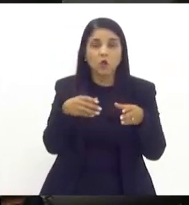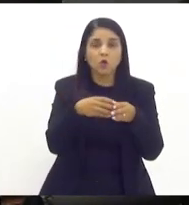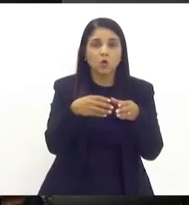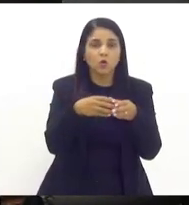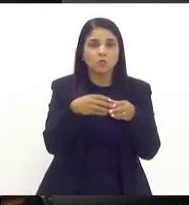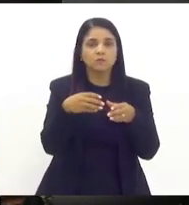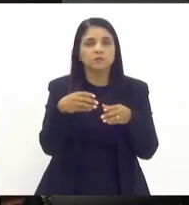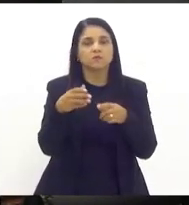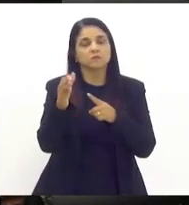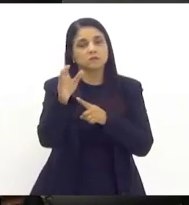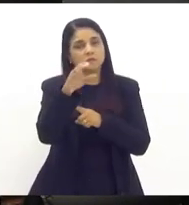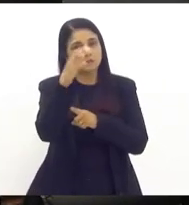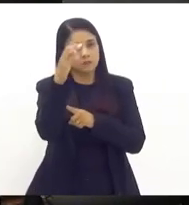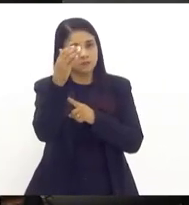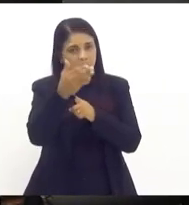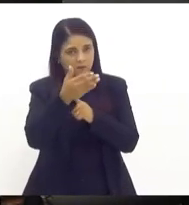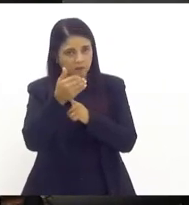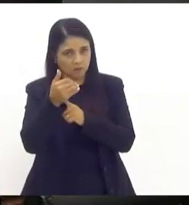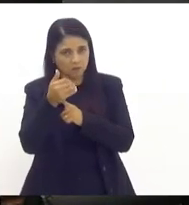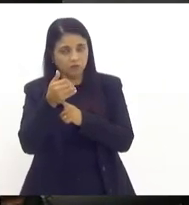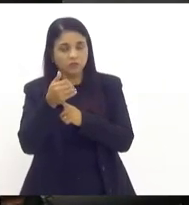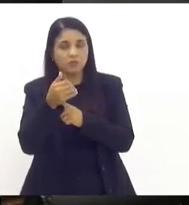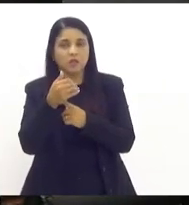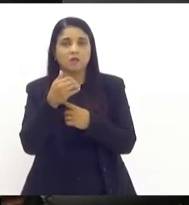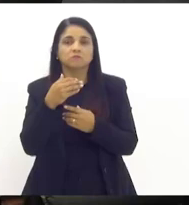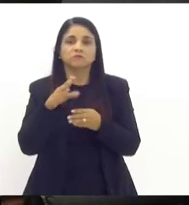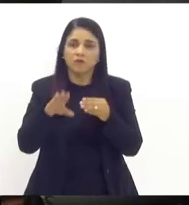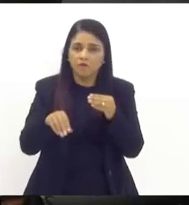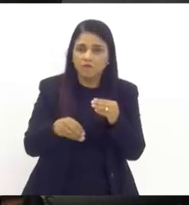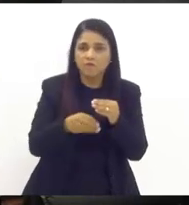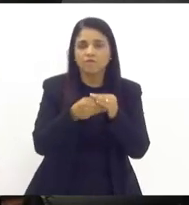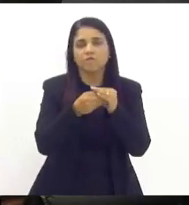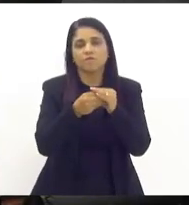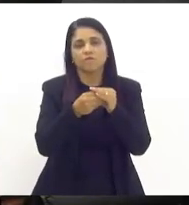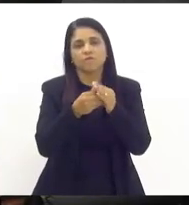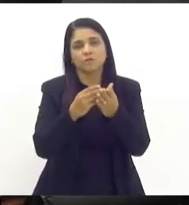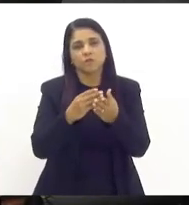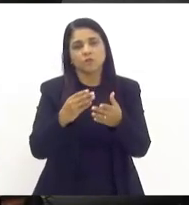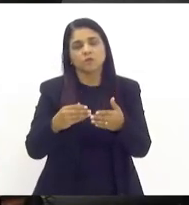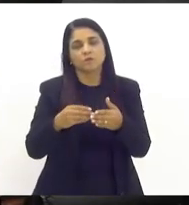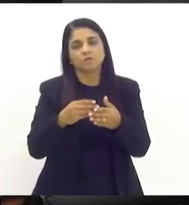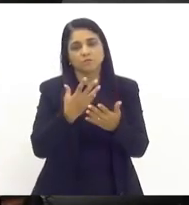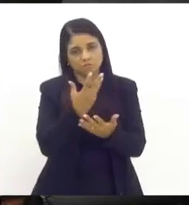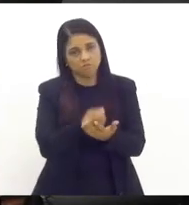da parecer da Comissão da Ciência e Tecnologia é favorável com emendas por favor obrigada